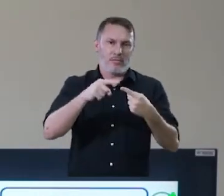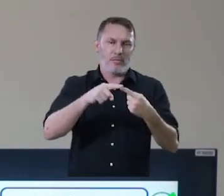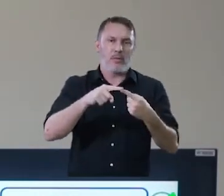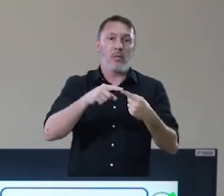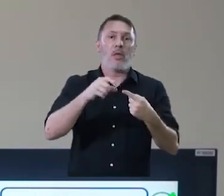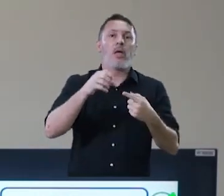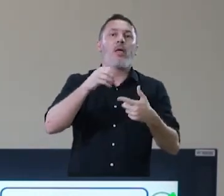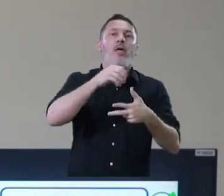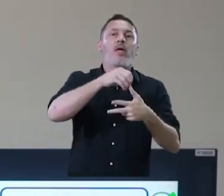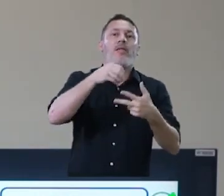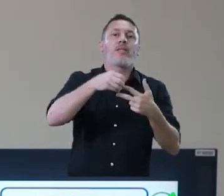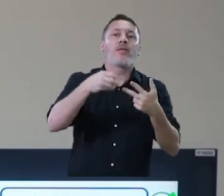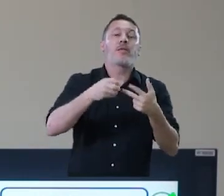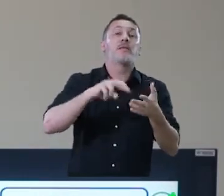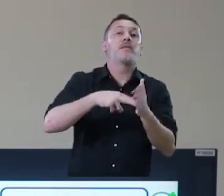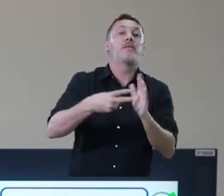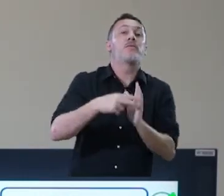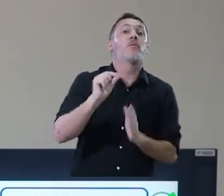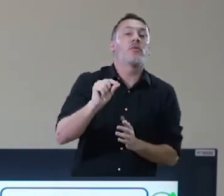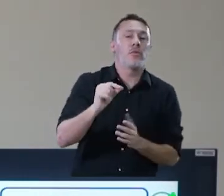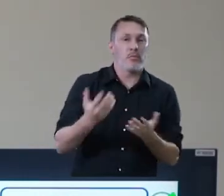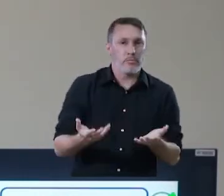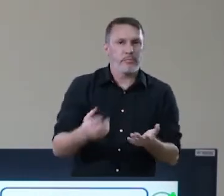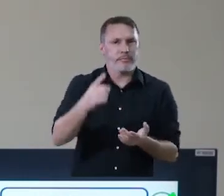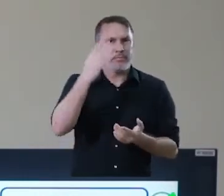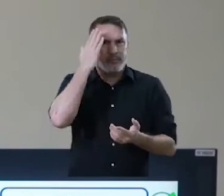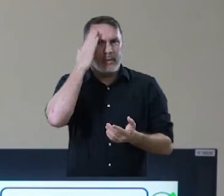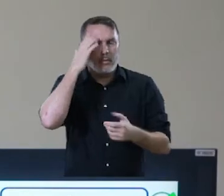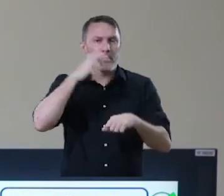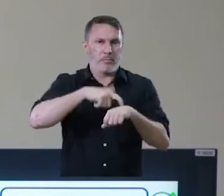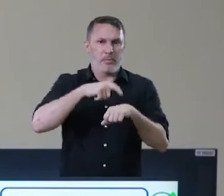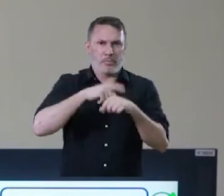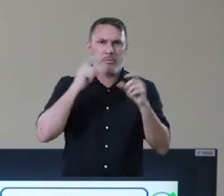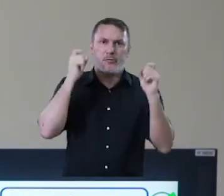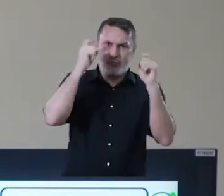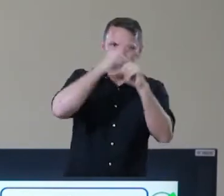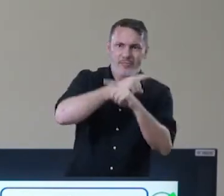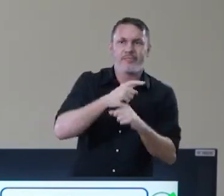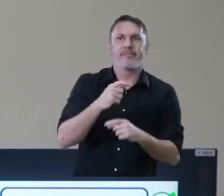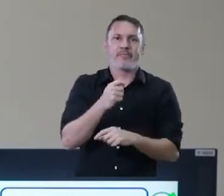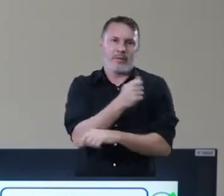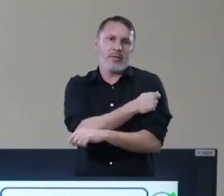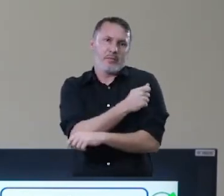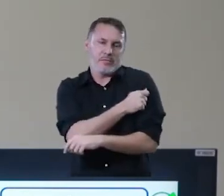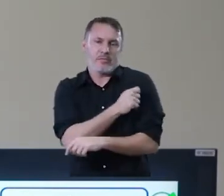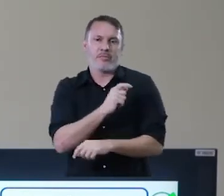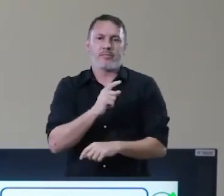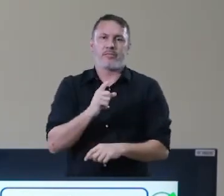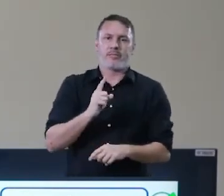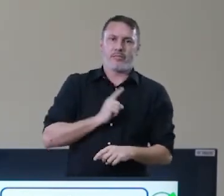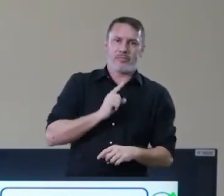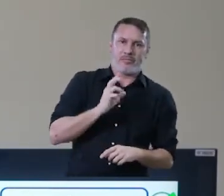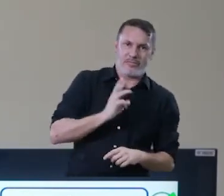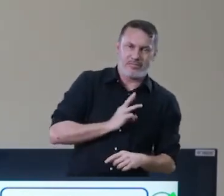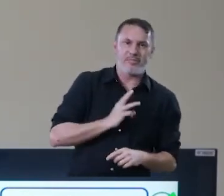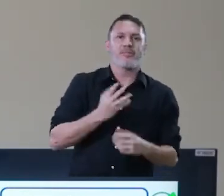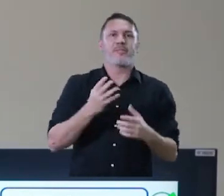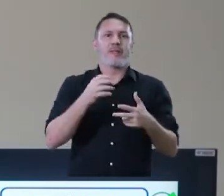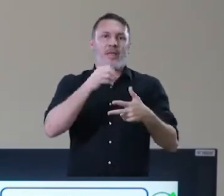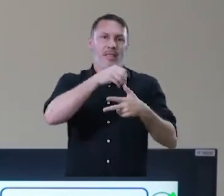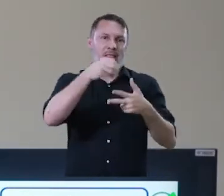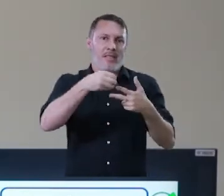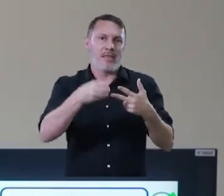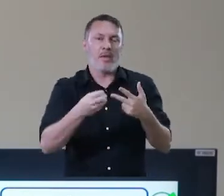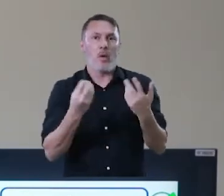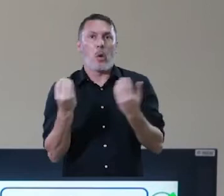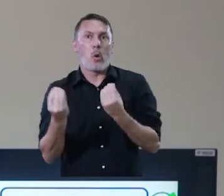Enem? Né? Vocês estão enfrentando um período difícil até para aluno do terceiro ano, para aluno do ensino médio, o